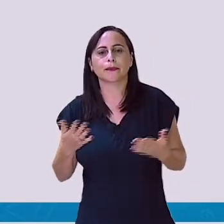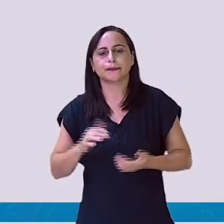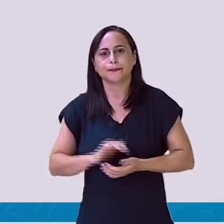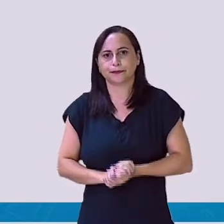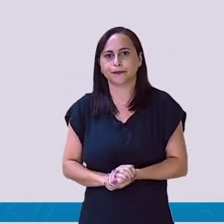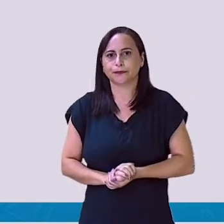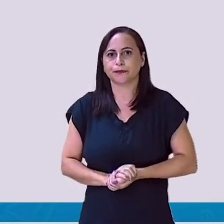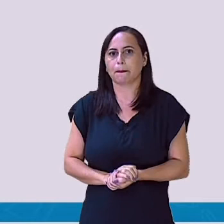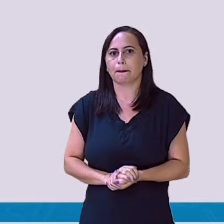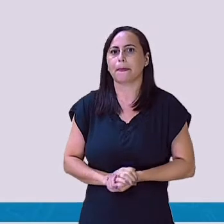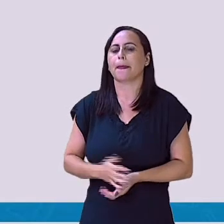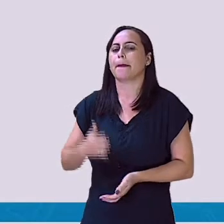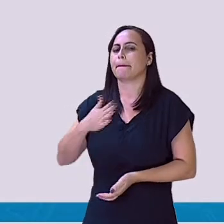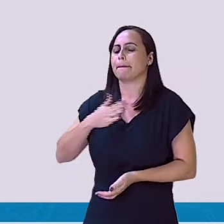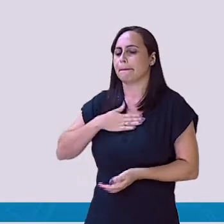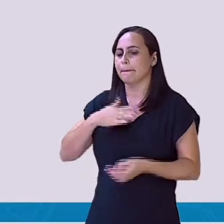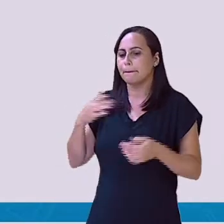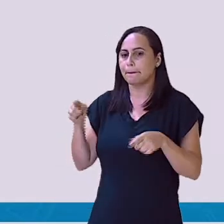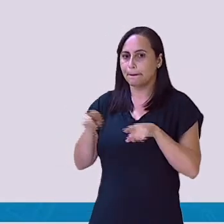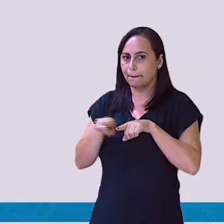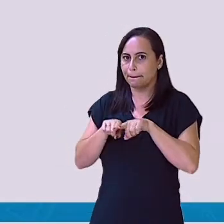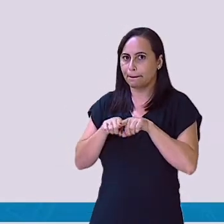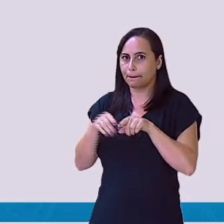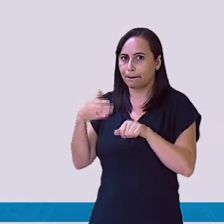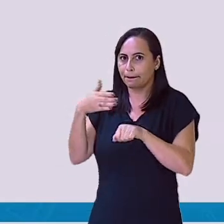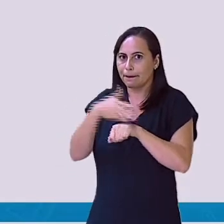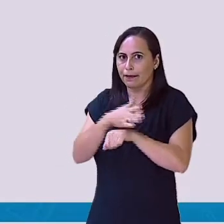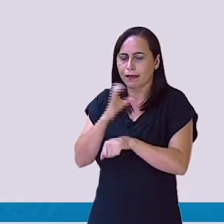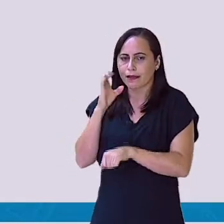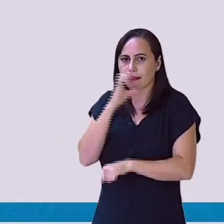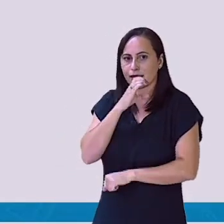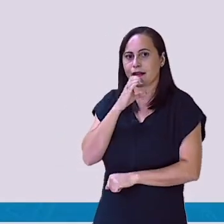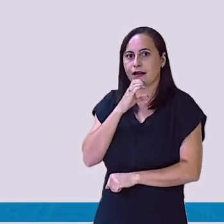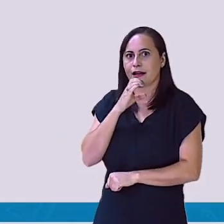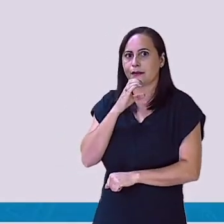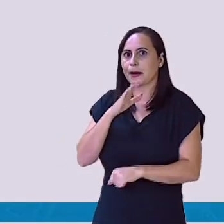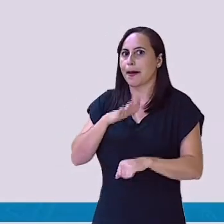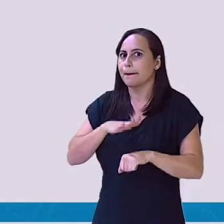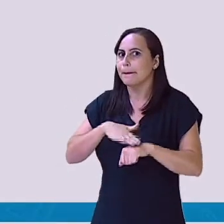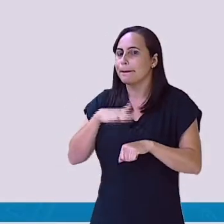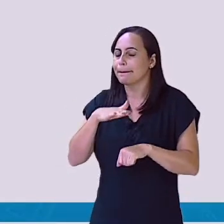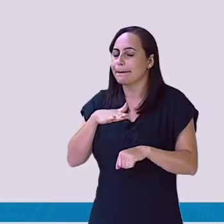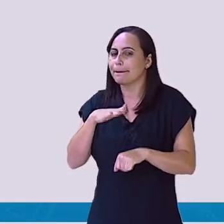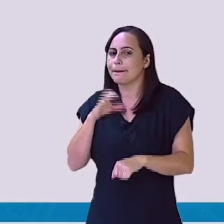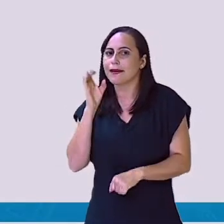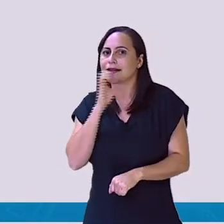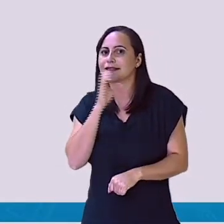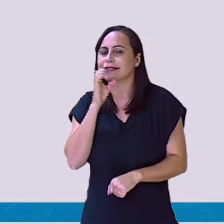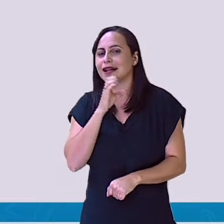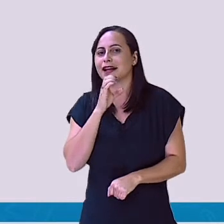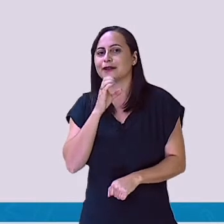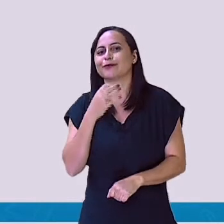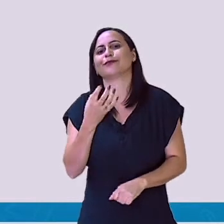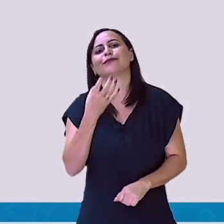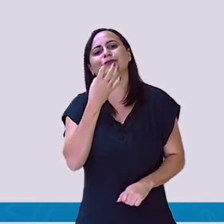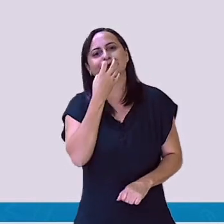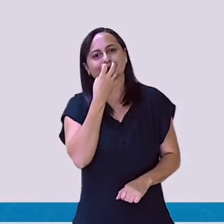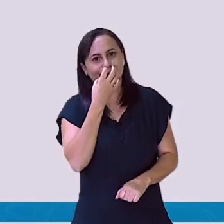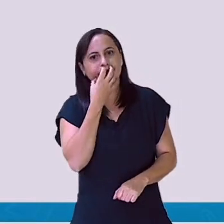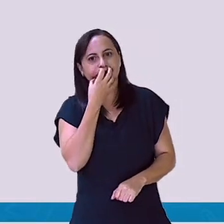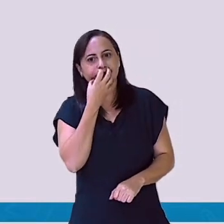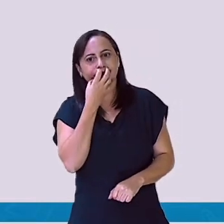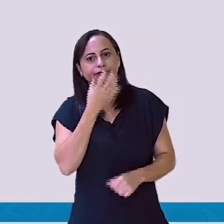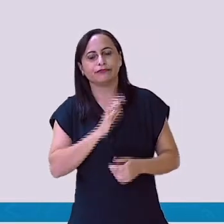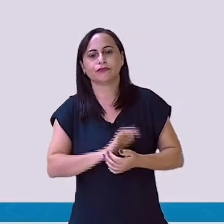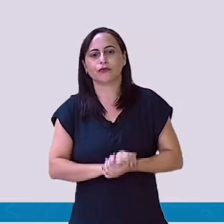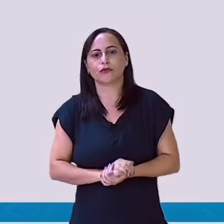chegou muito rápido, mas quem foi mais rápida foi a Faísca, minha